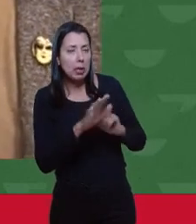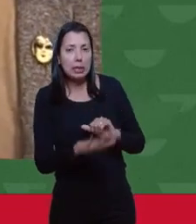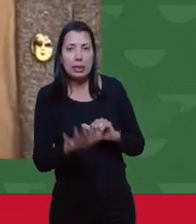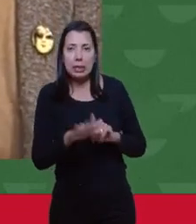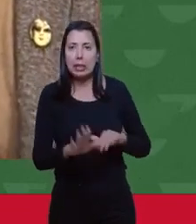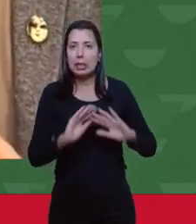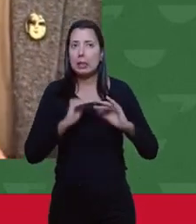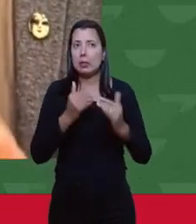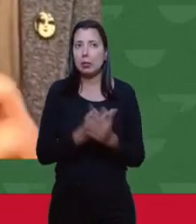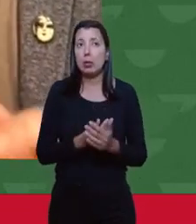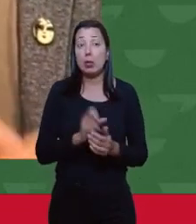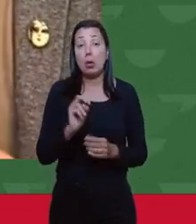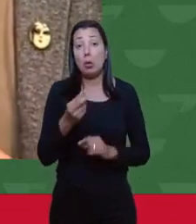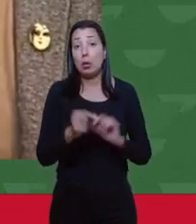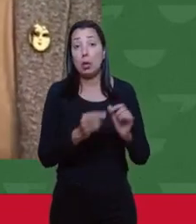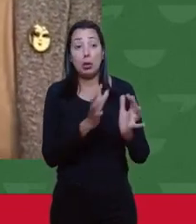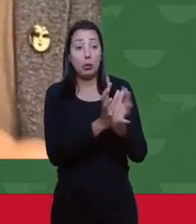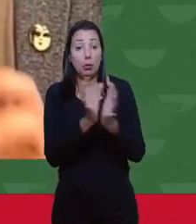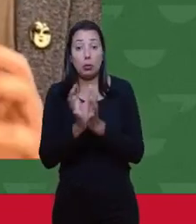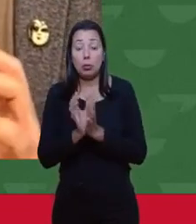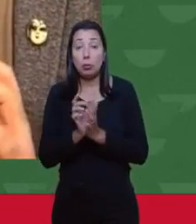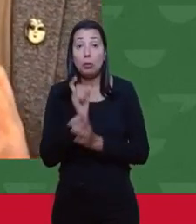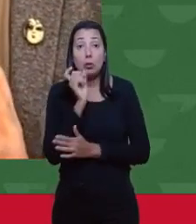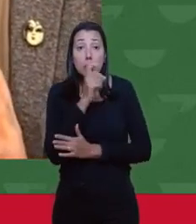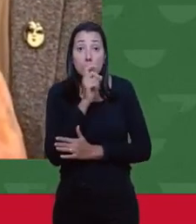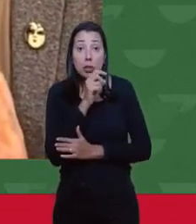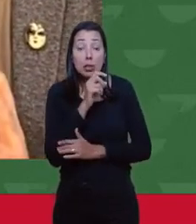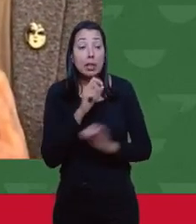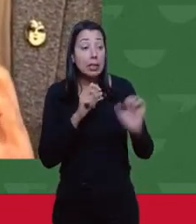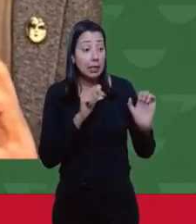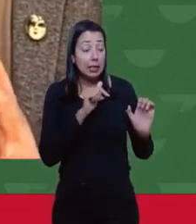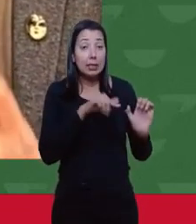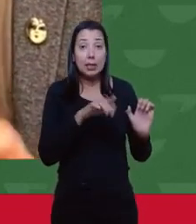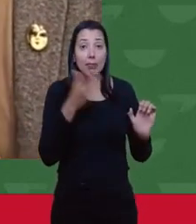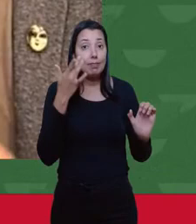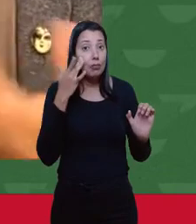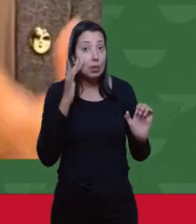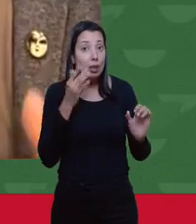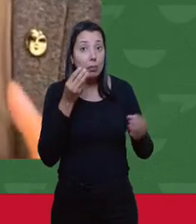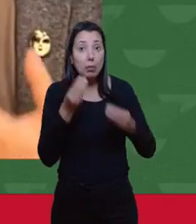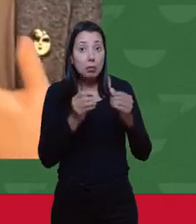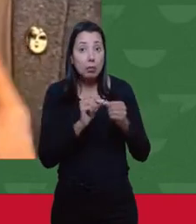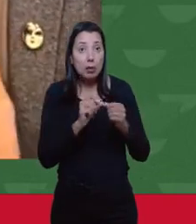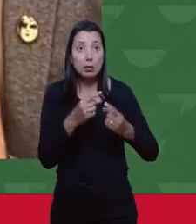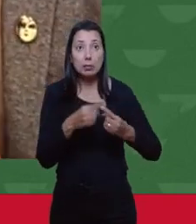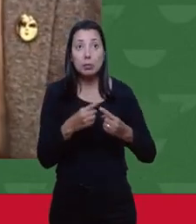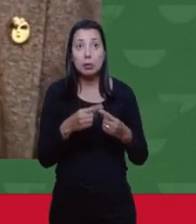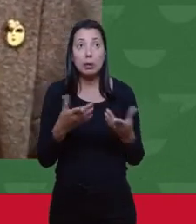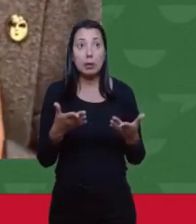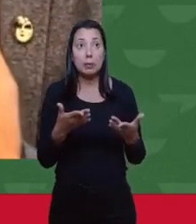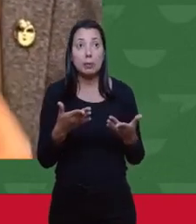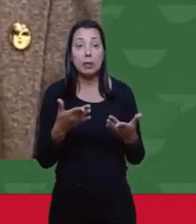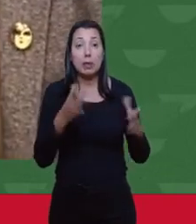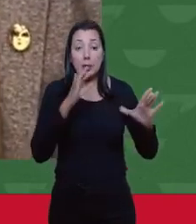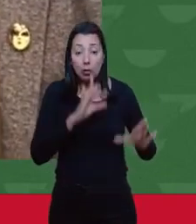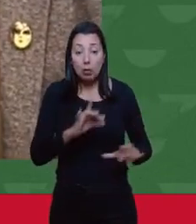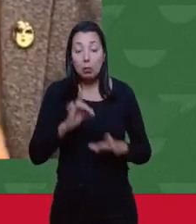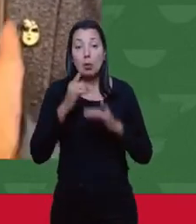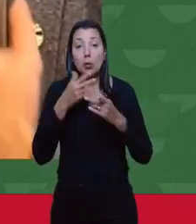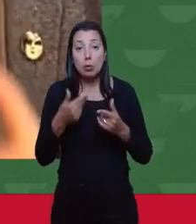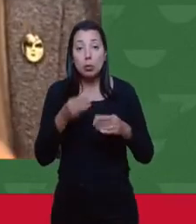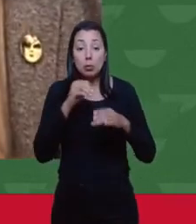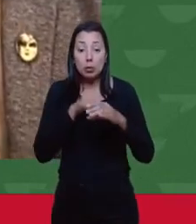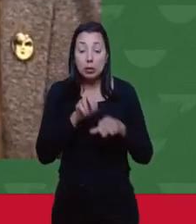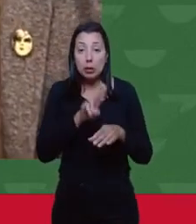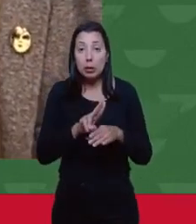na escola. Ou seja, esse conjunto de mentiras que a esquerda, muitas vezes, não sabendo lidar, porque não incorpora os argumentos,